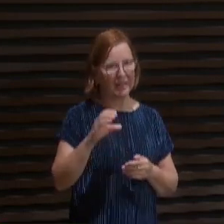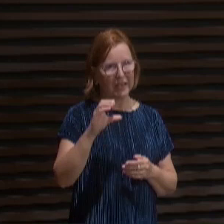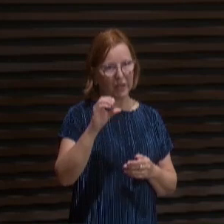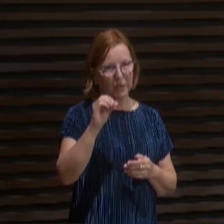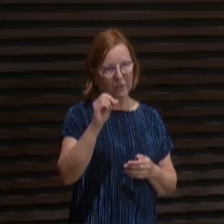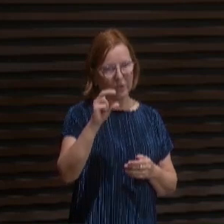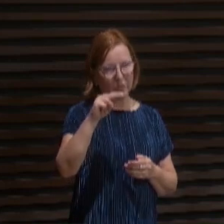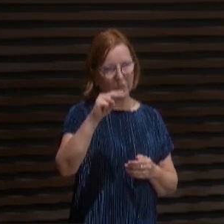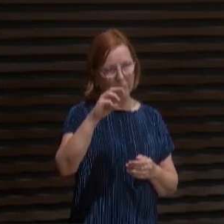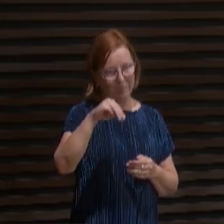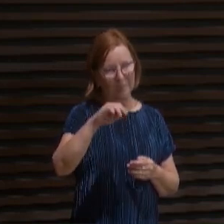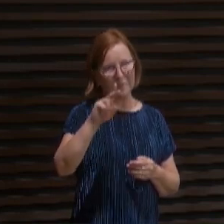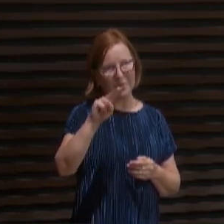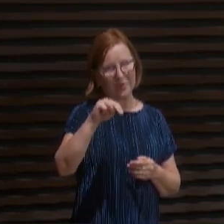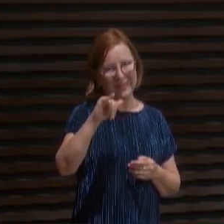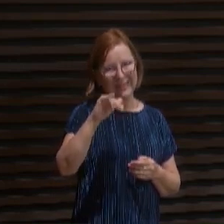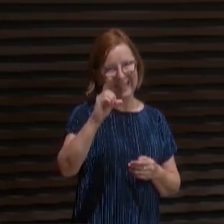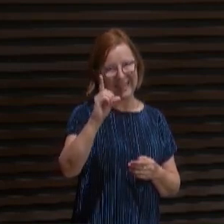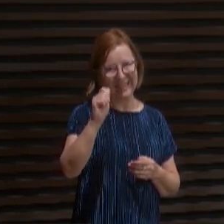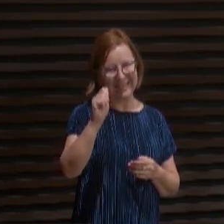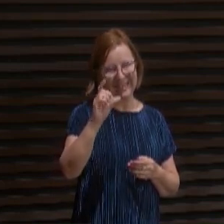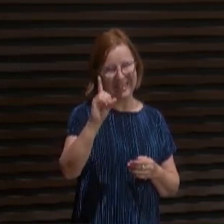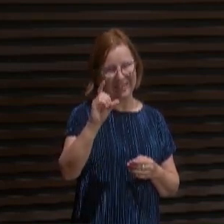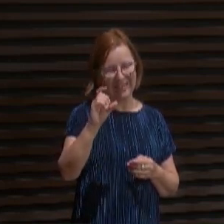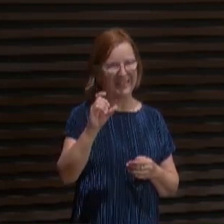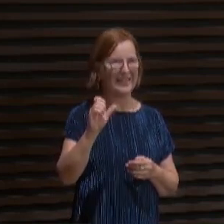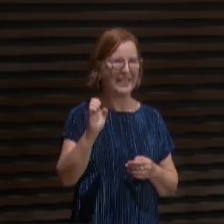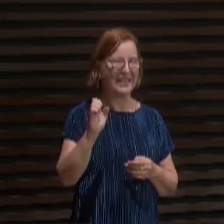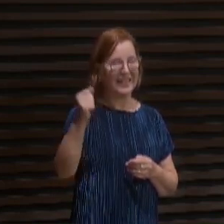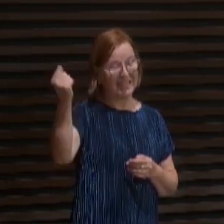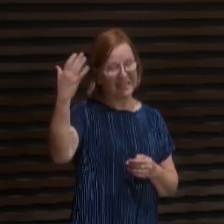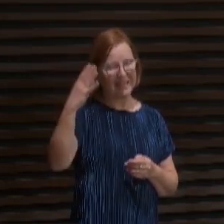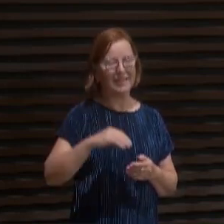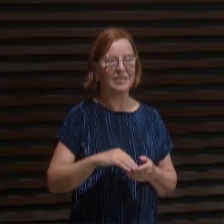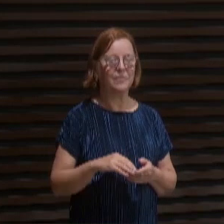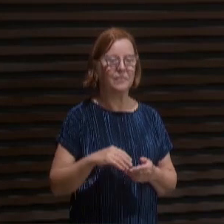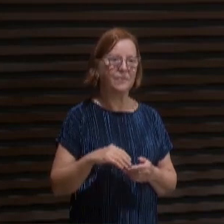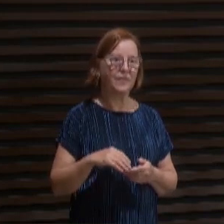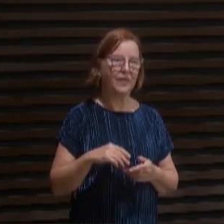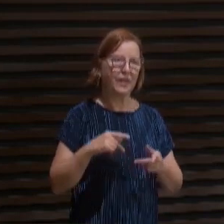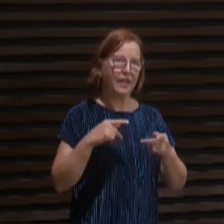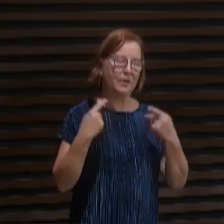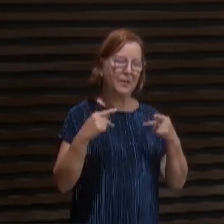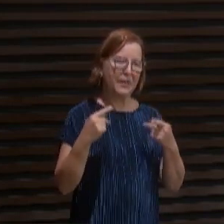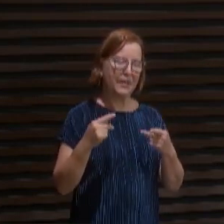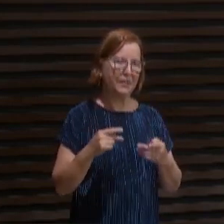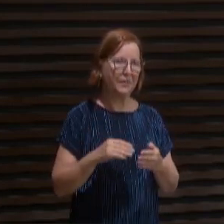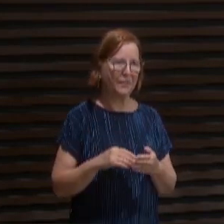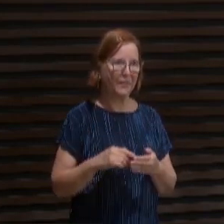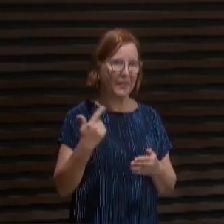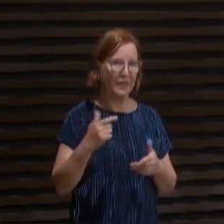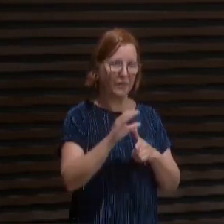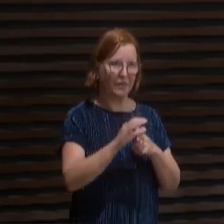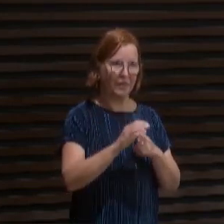Coríntios, capítulo 5, 14 e 15, já estou terminando. 14 a 17. 2